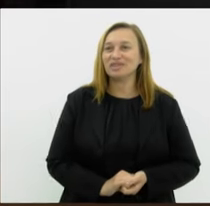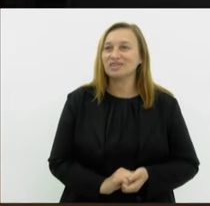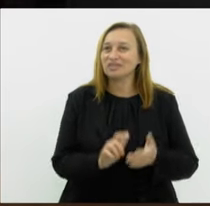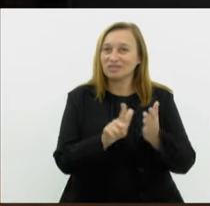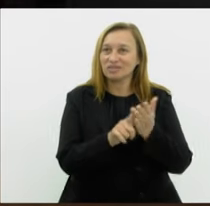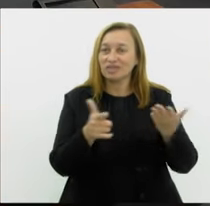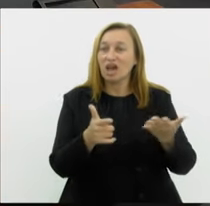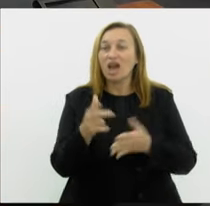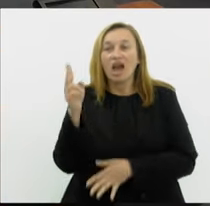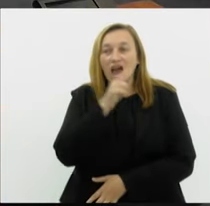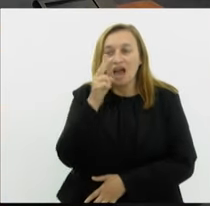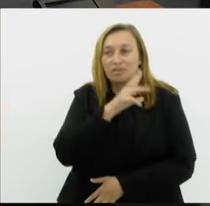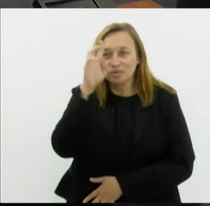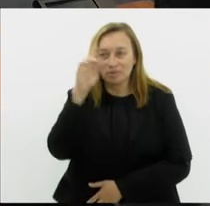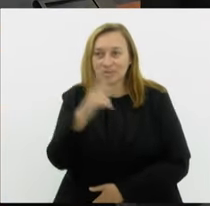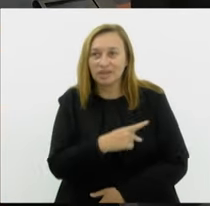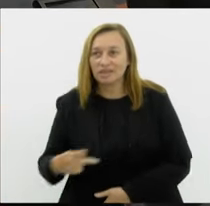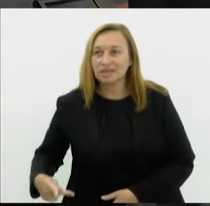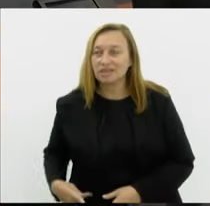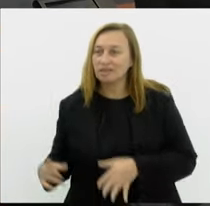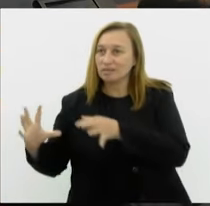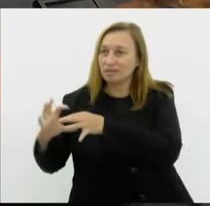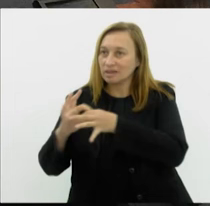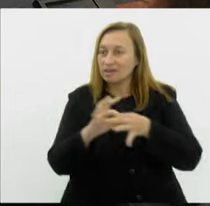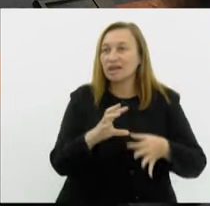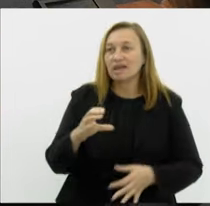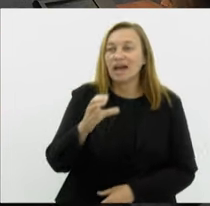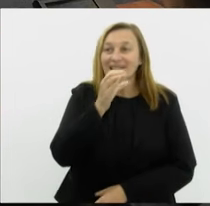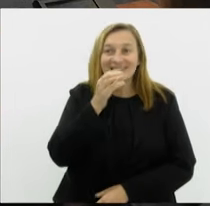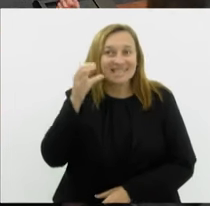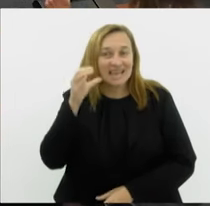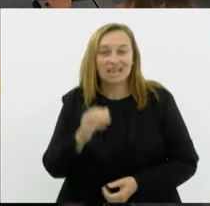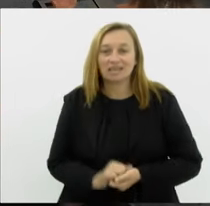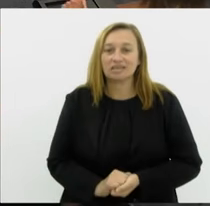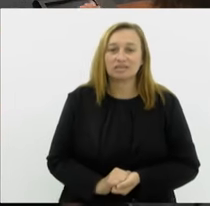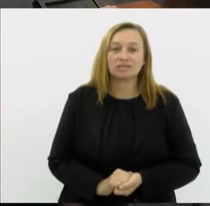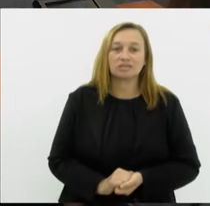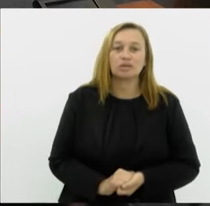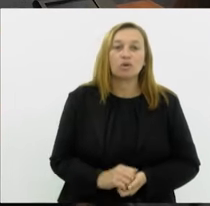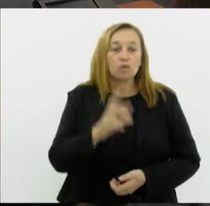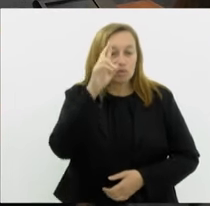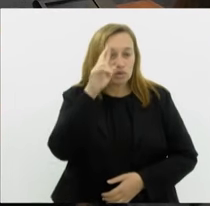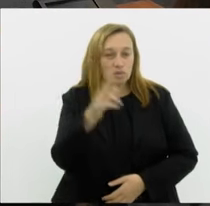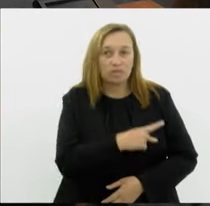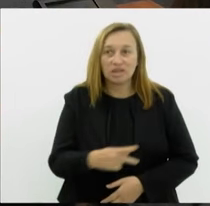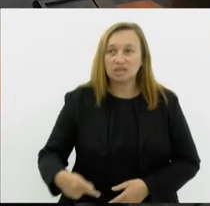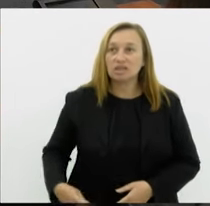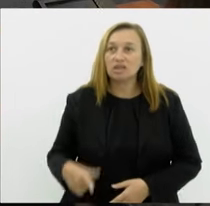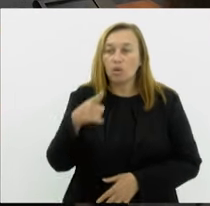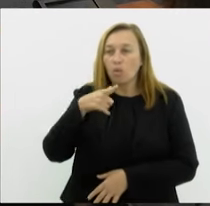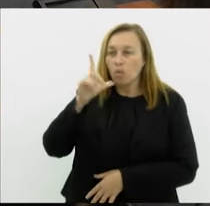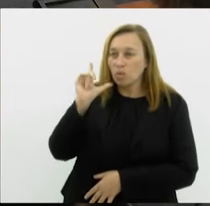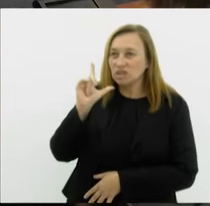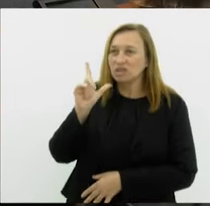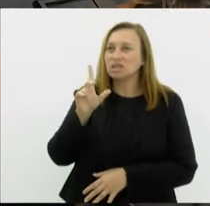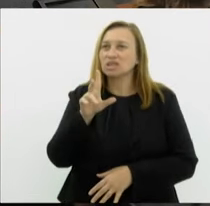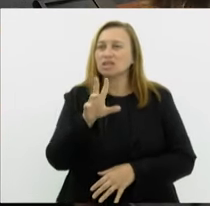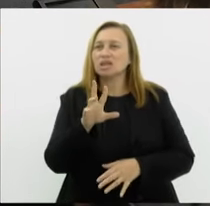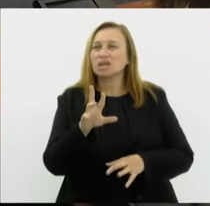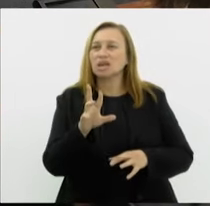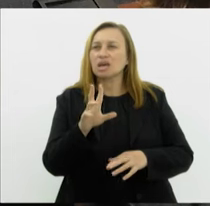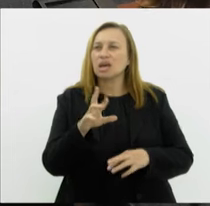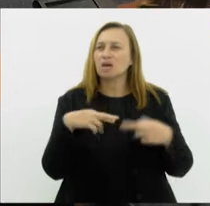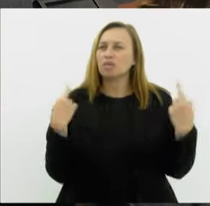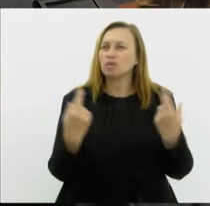Presidente, só bem rapidamente fazendo coro a Célia Jordão. Vossa Excelência, ontem eu estava numa reunião da